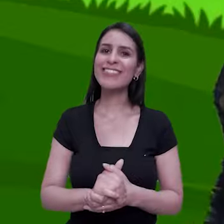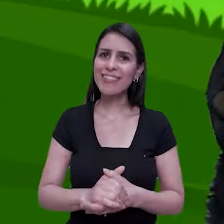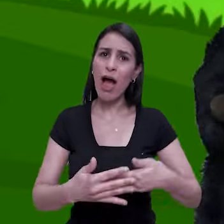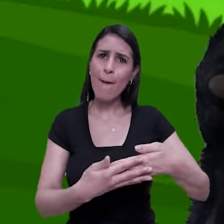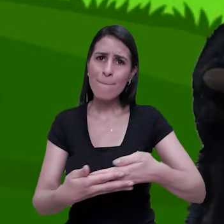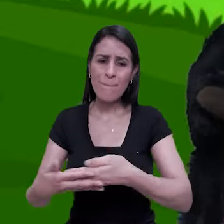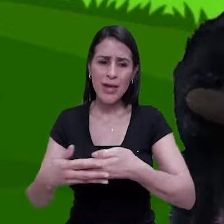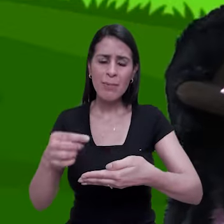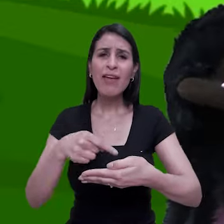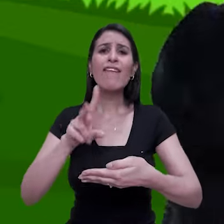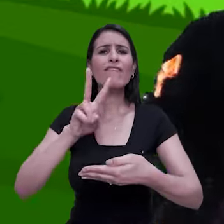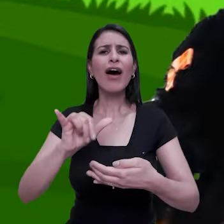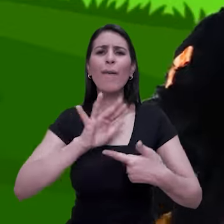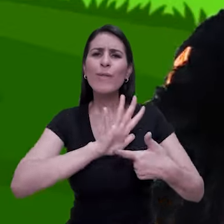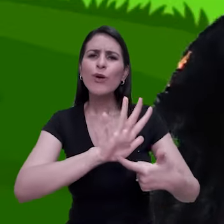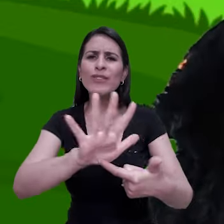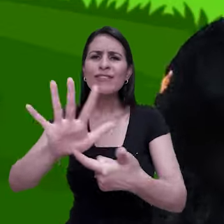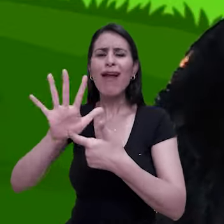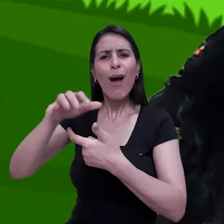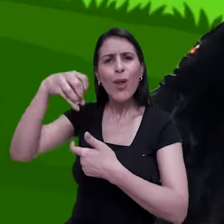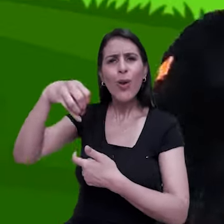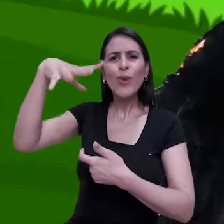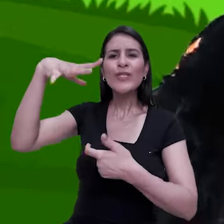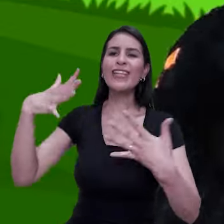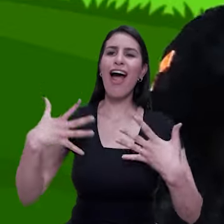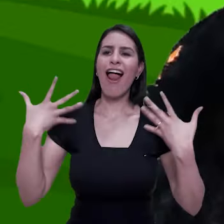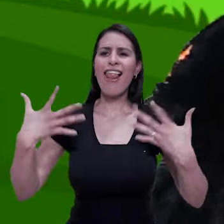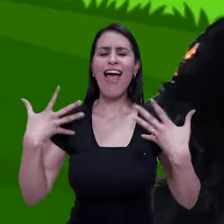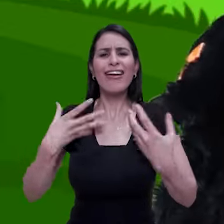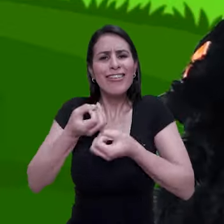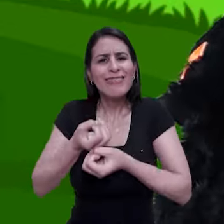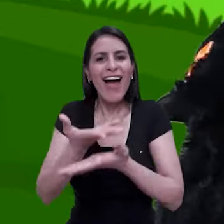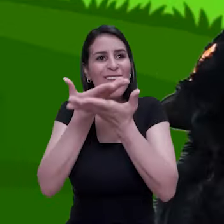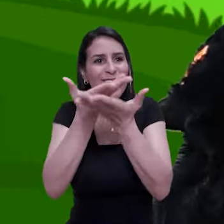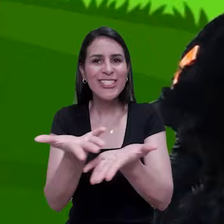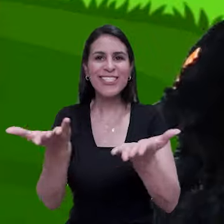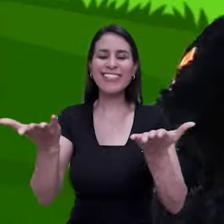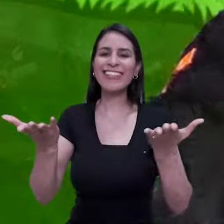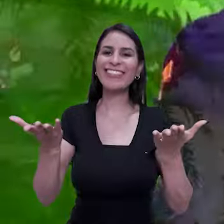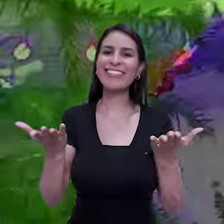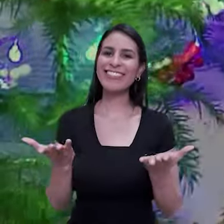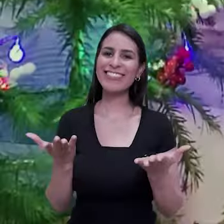vai trazer a luz, a alegria para vocês.